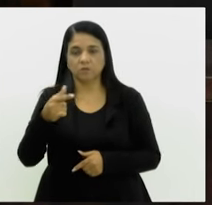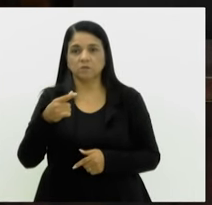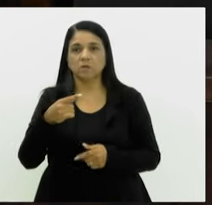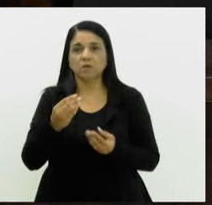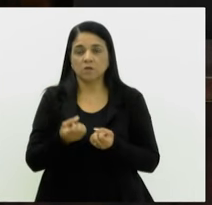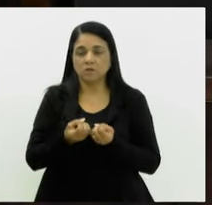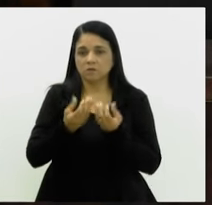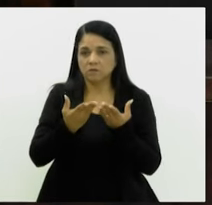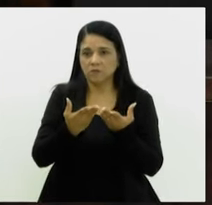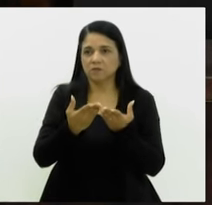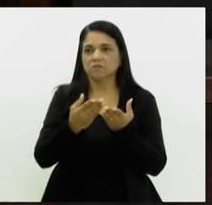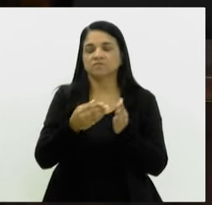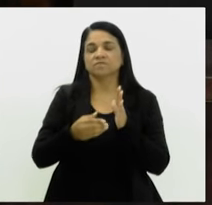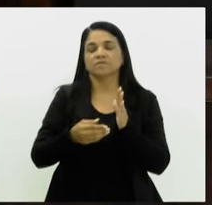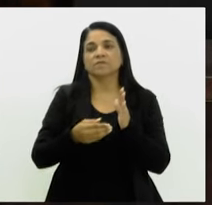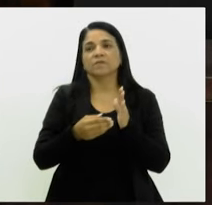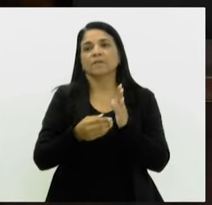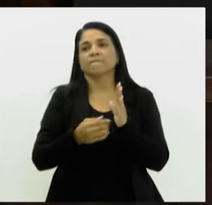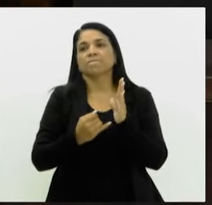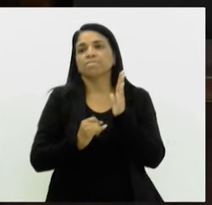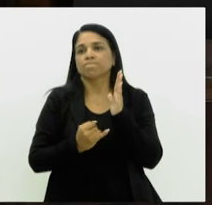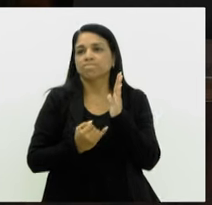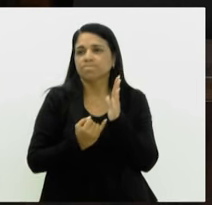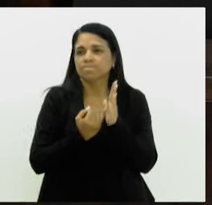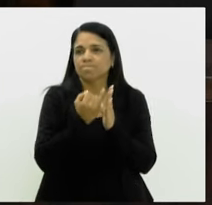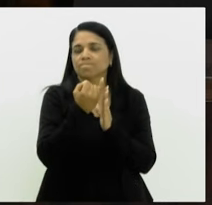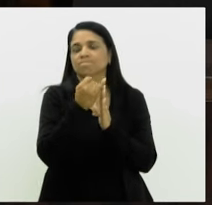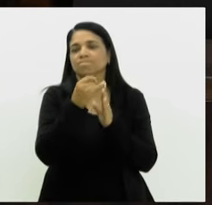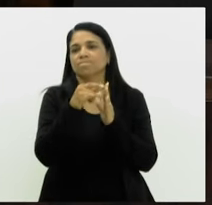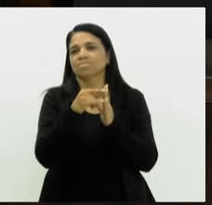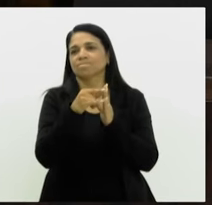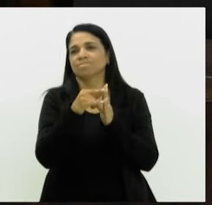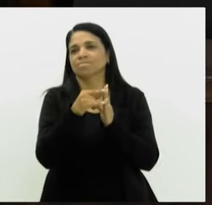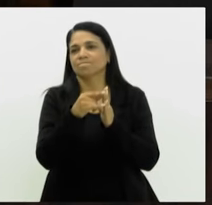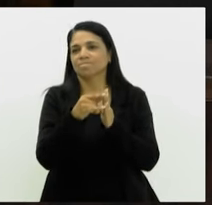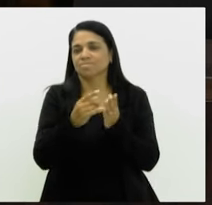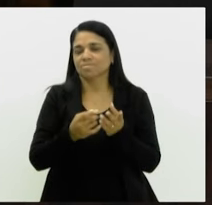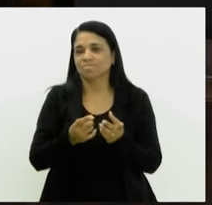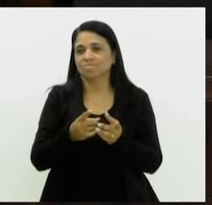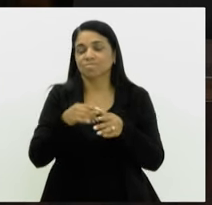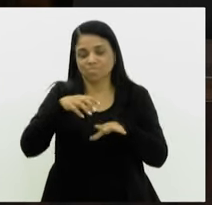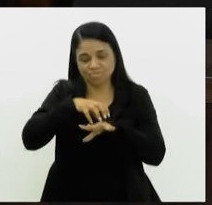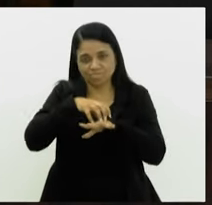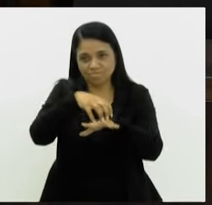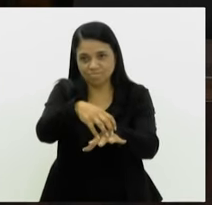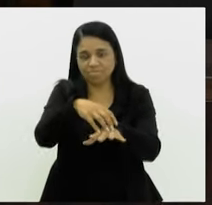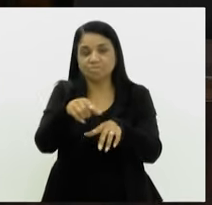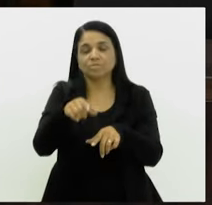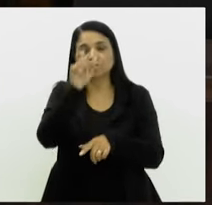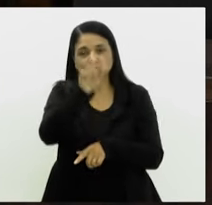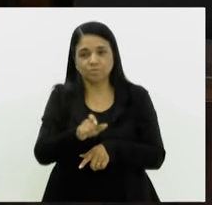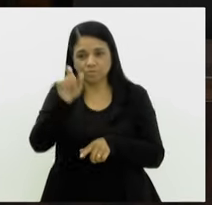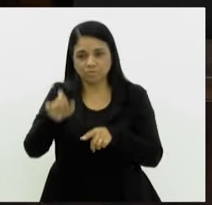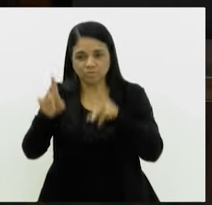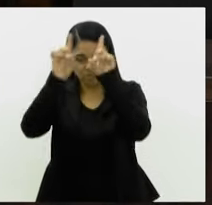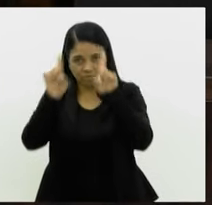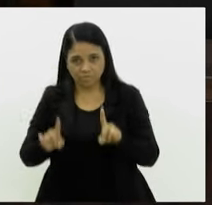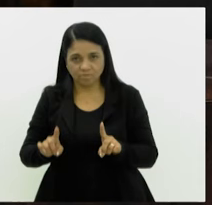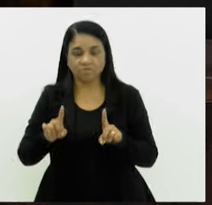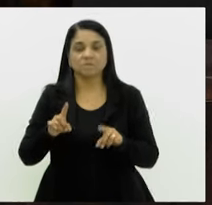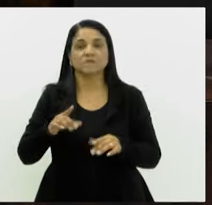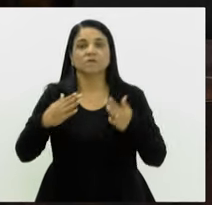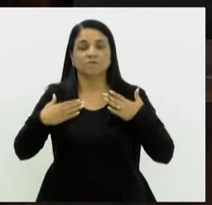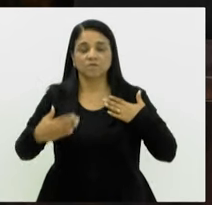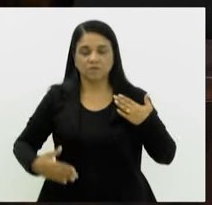do ICMS nas saídas de veículos destinados a pessoas com deficiência física, visual, mental